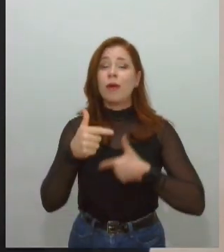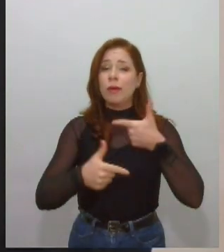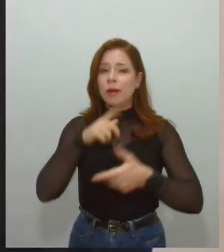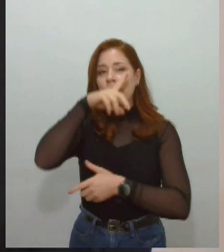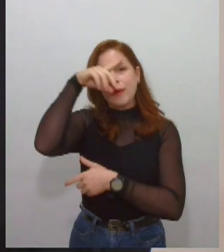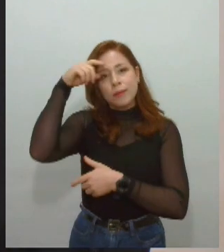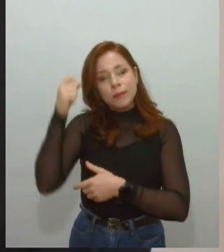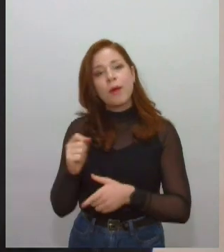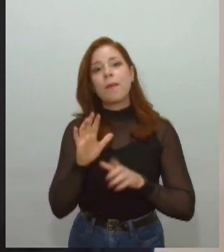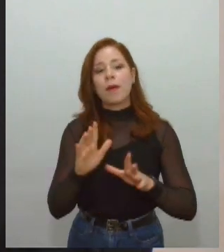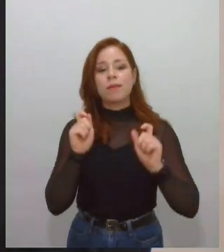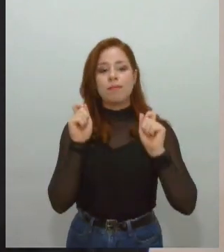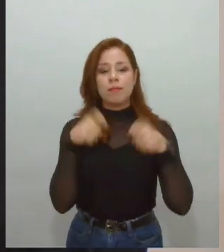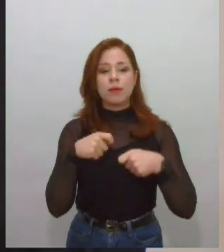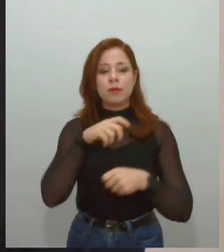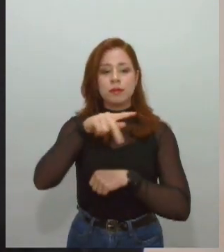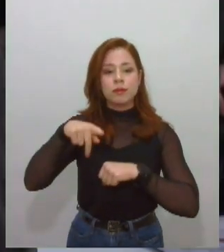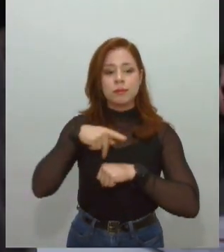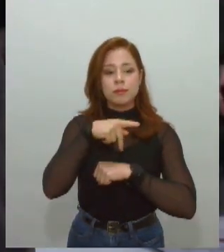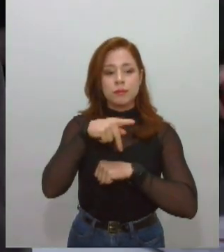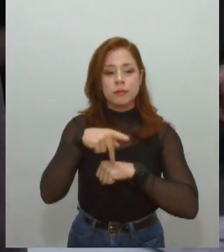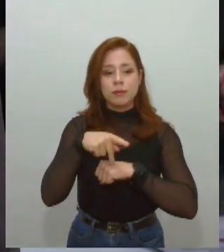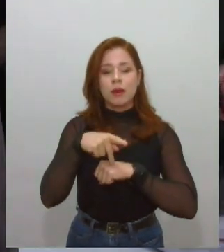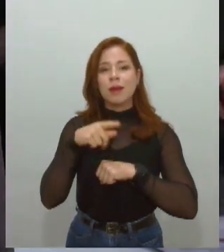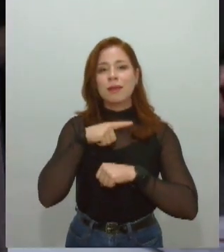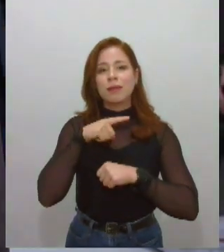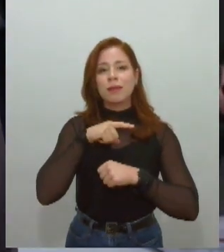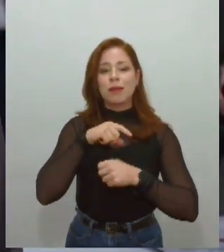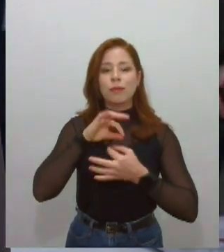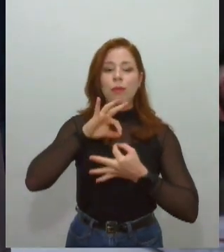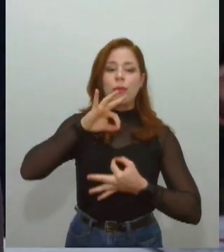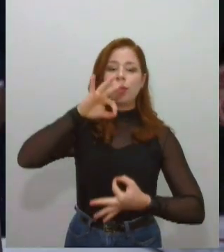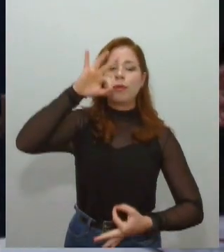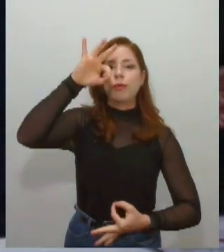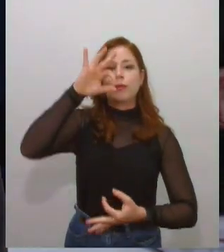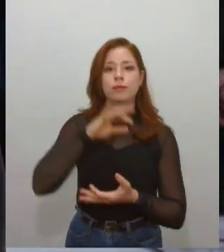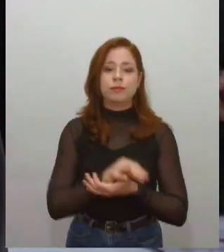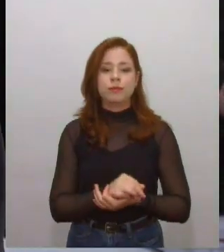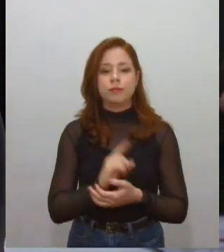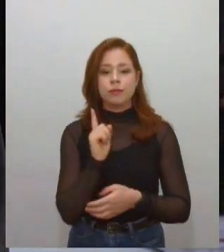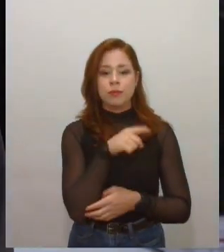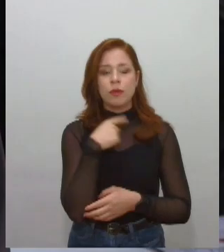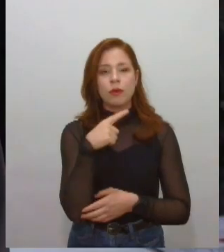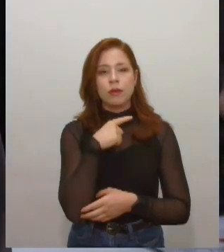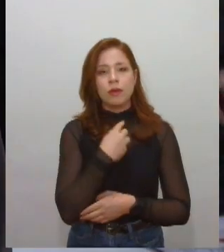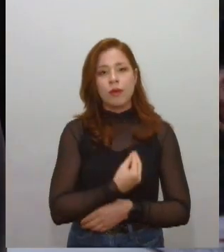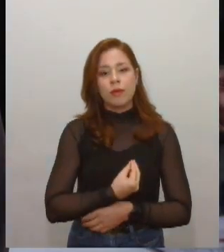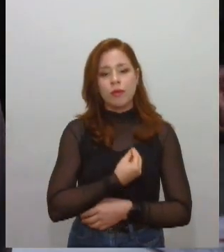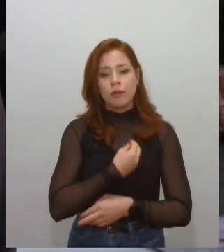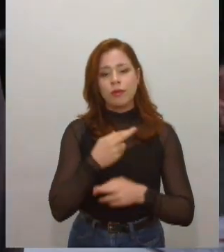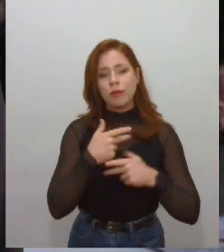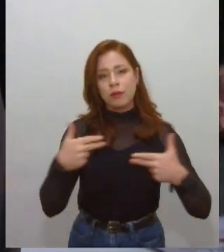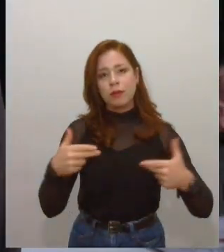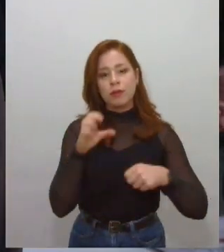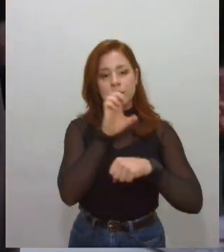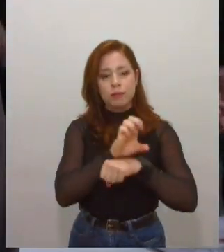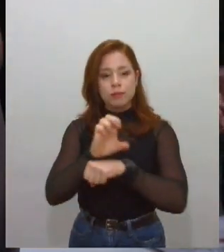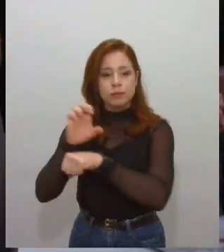em um país tão continental. Apesar de nós termos várias realidades nos estados, mas sempre